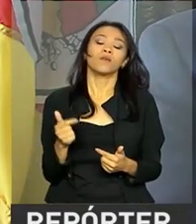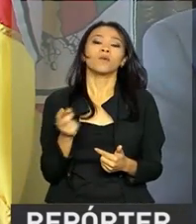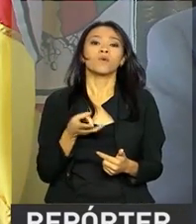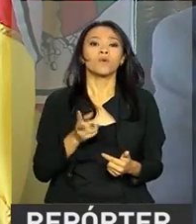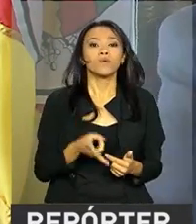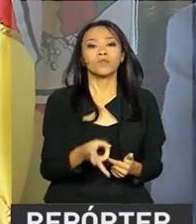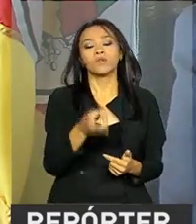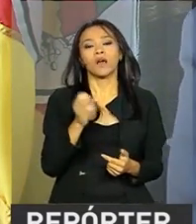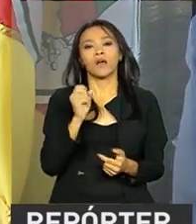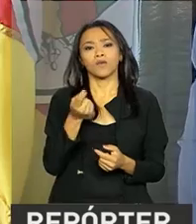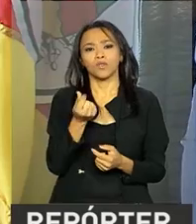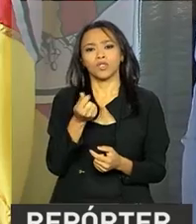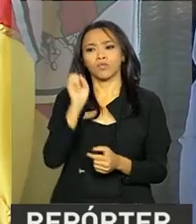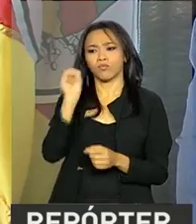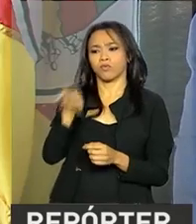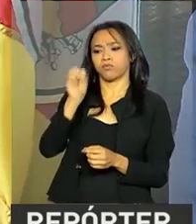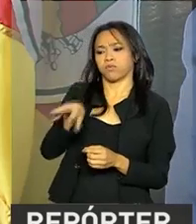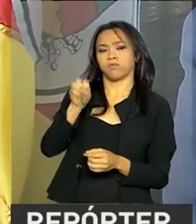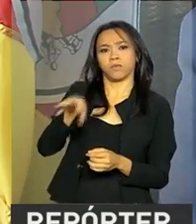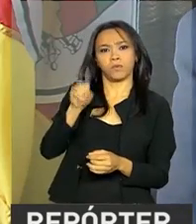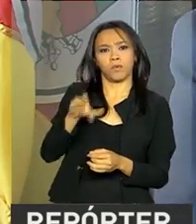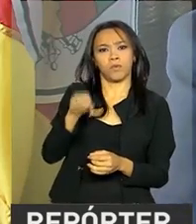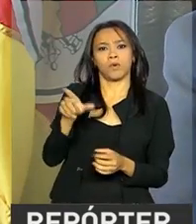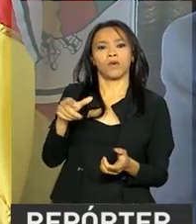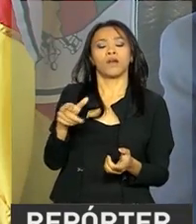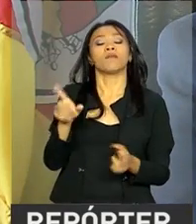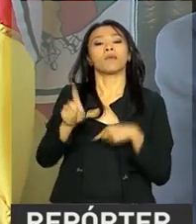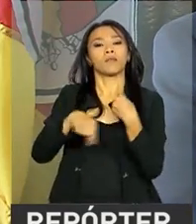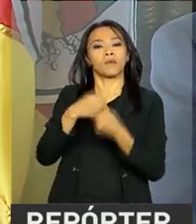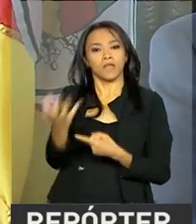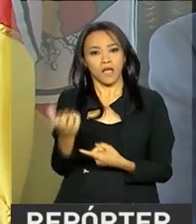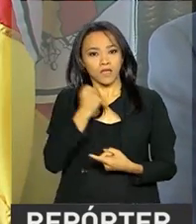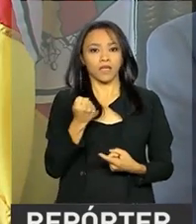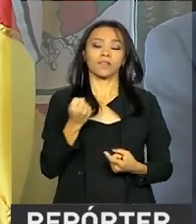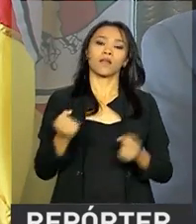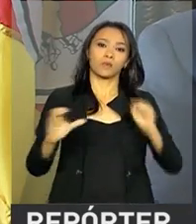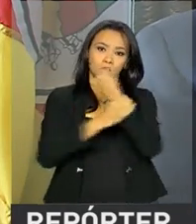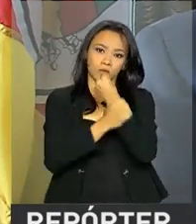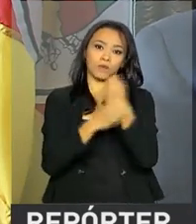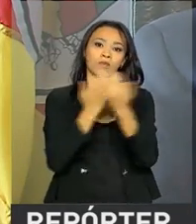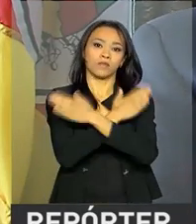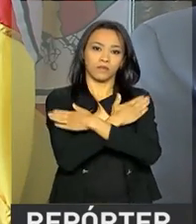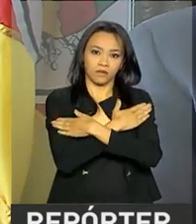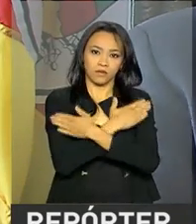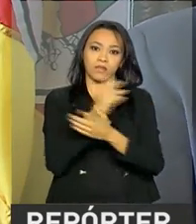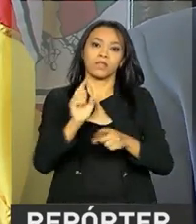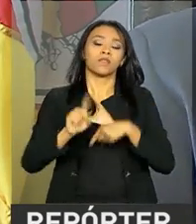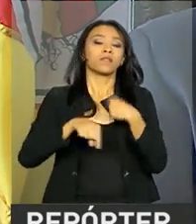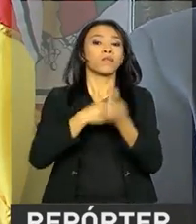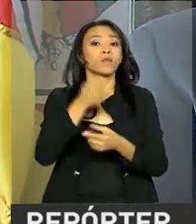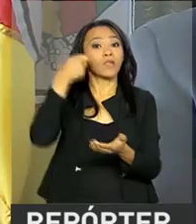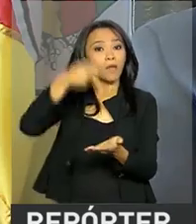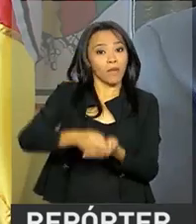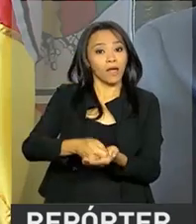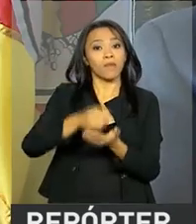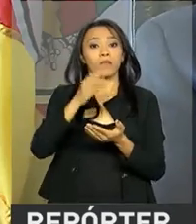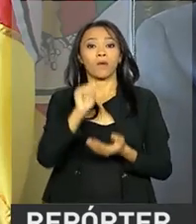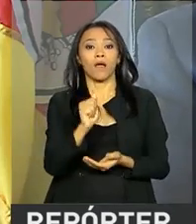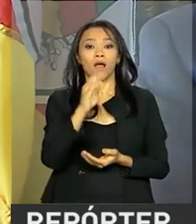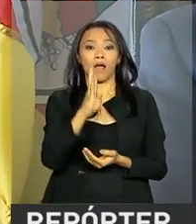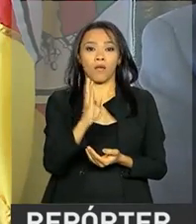fundo para pagamento do seguro-desemprego, dar sustentabilidade ao fundo para pagamento do abono